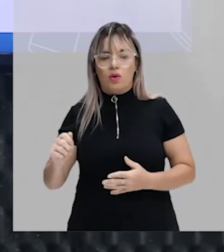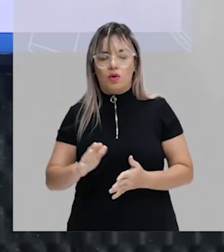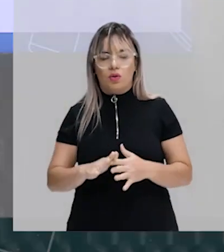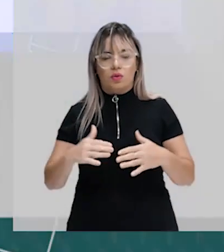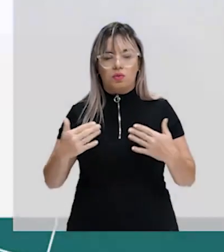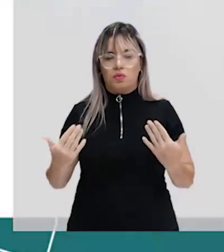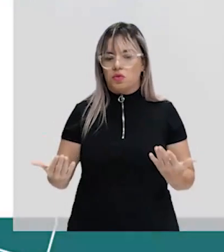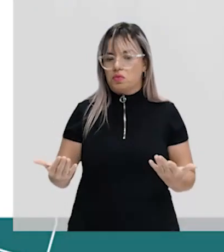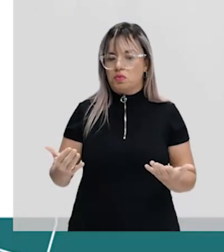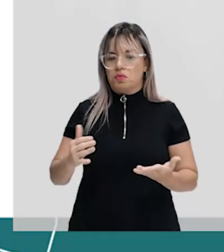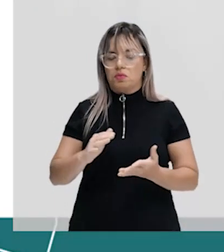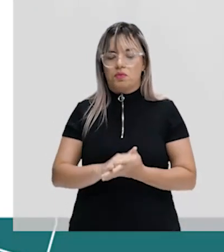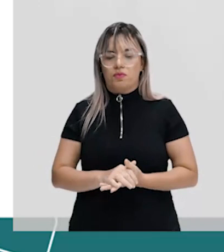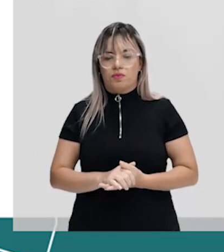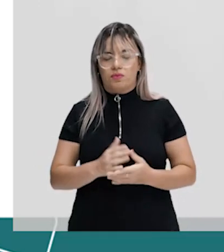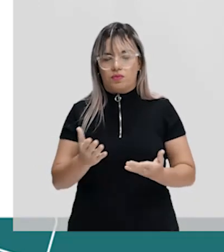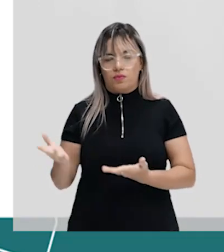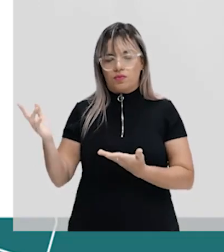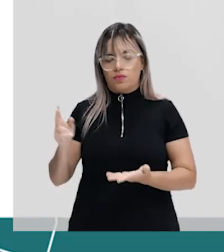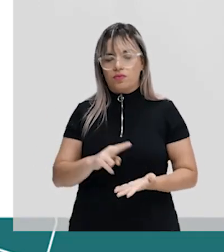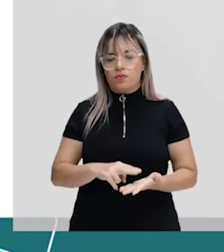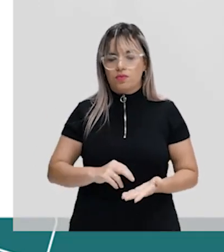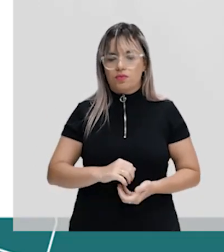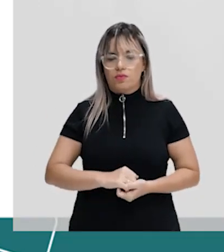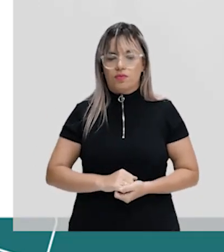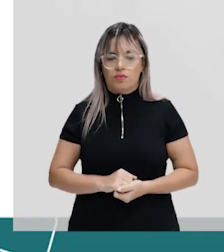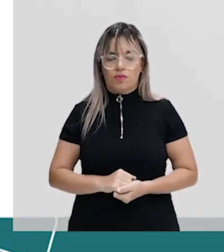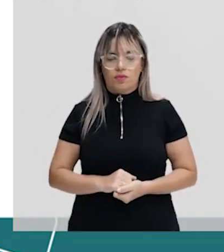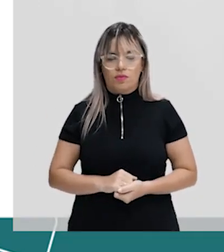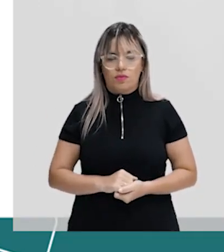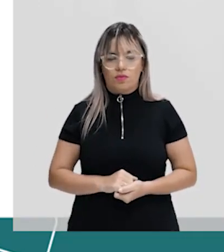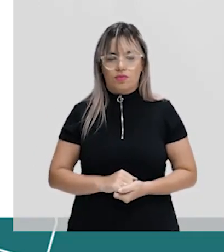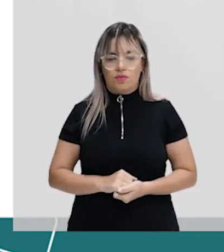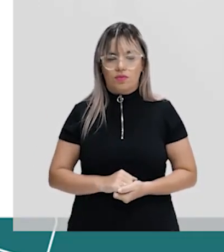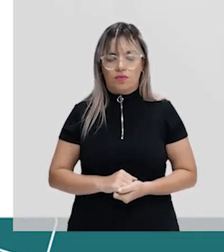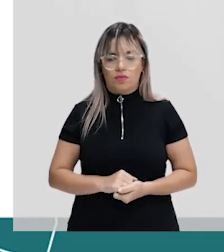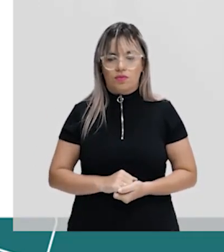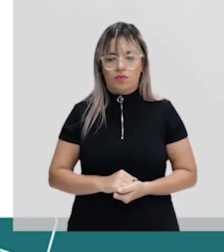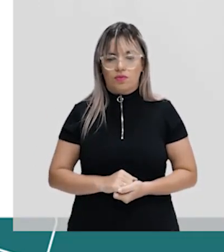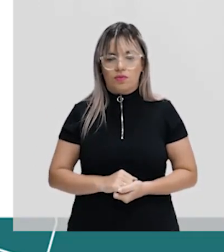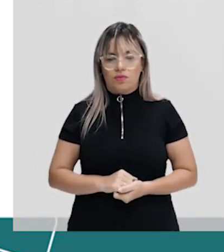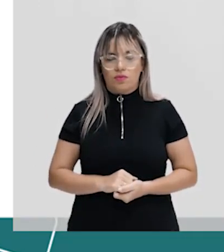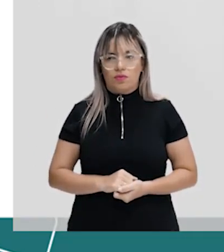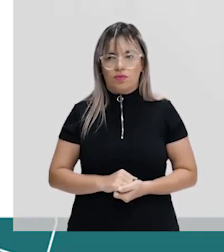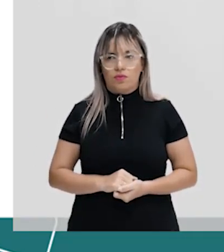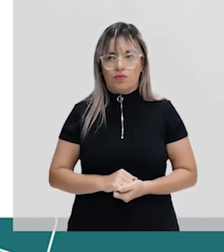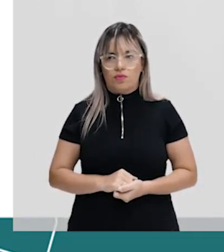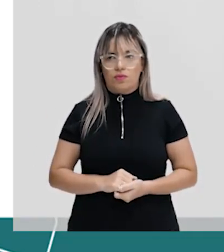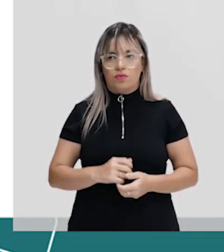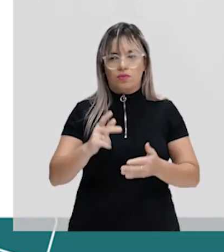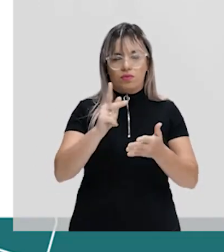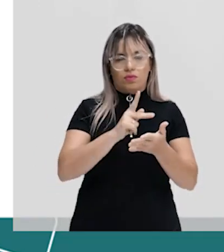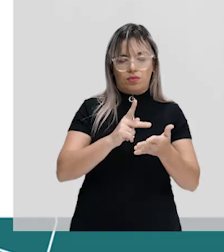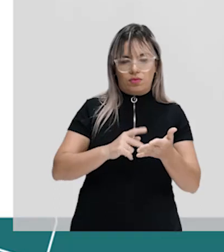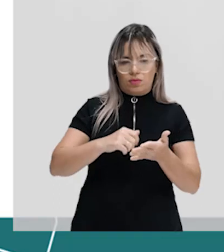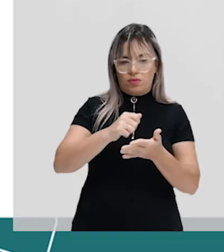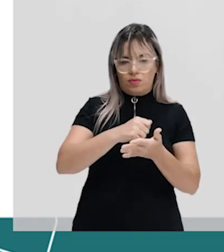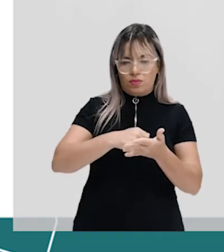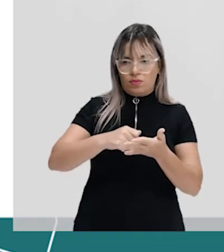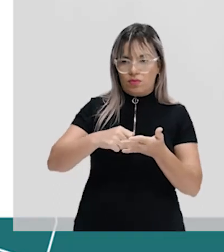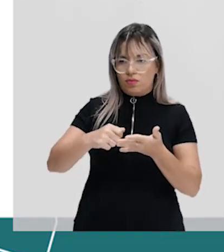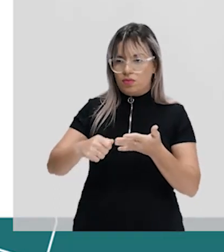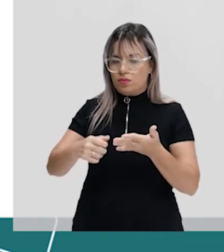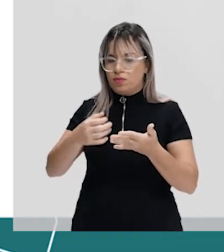a monta, o pé, o cento, a cota, haja nota, agiota. É uma poesia que faz aí